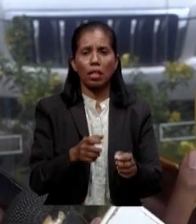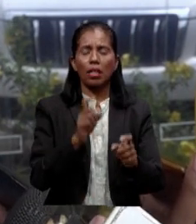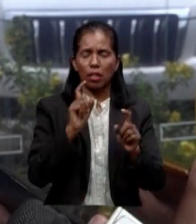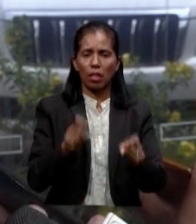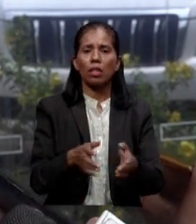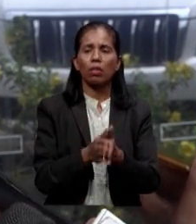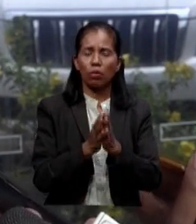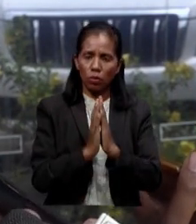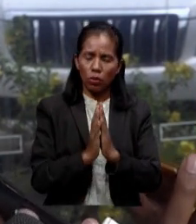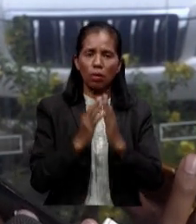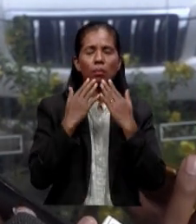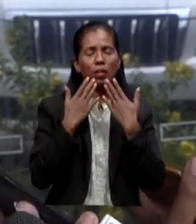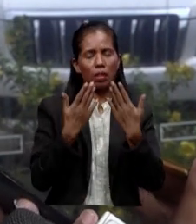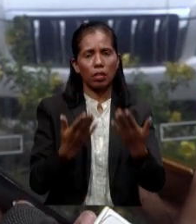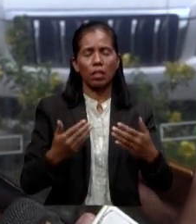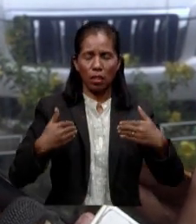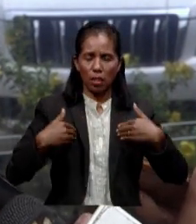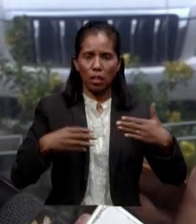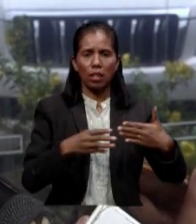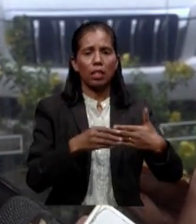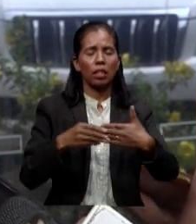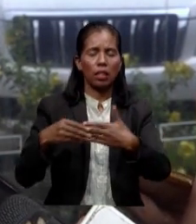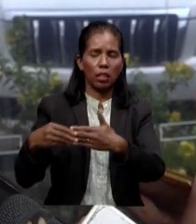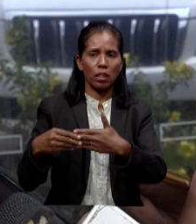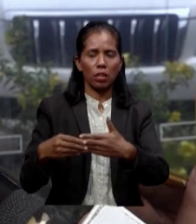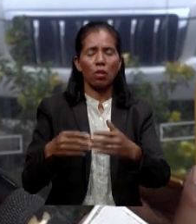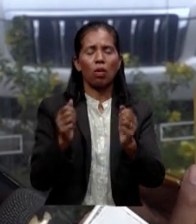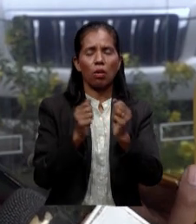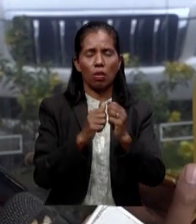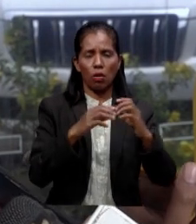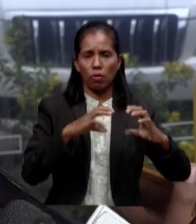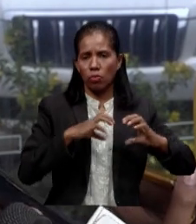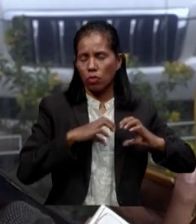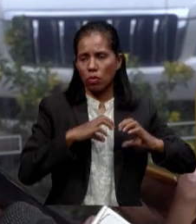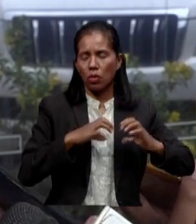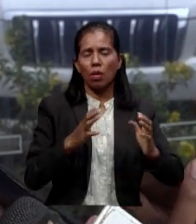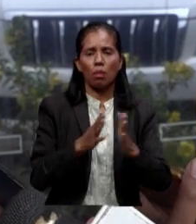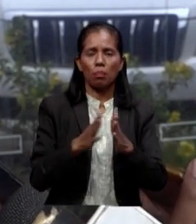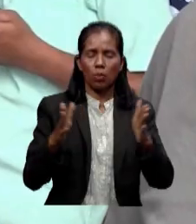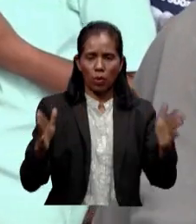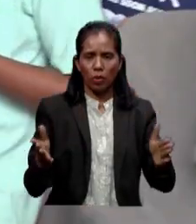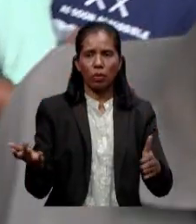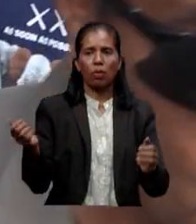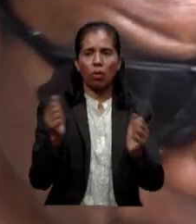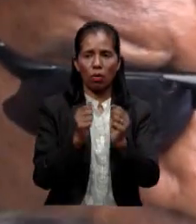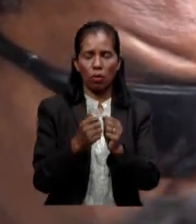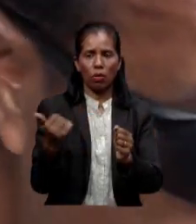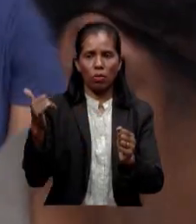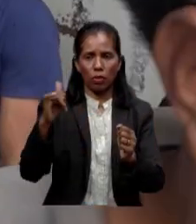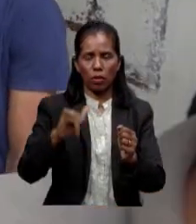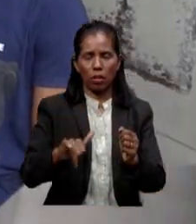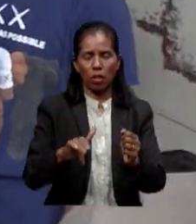agradece tamba se ihe líder balu ne beho fuan ob sirnia dedicação